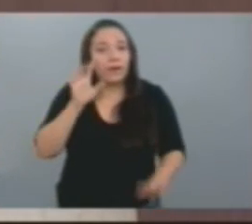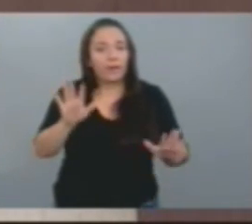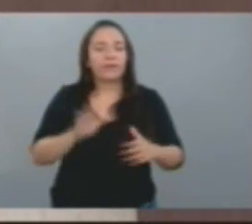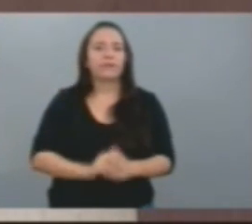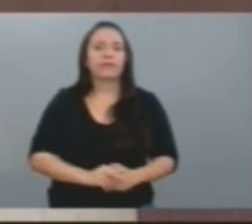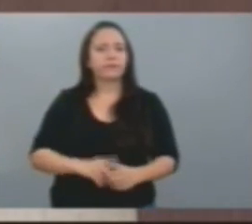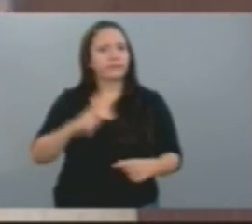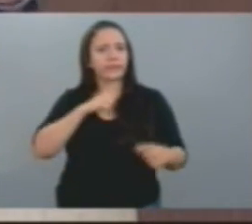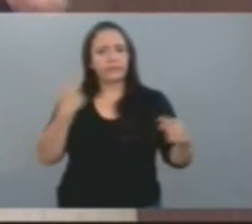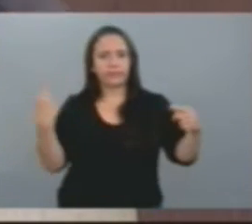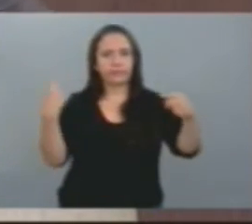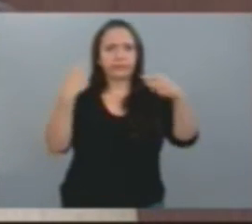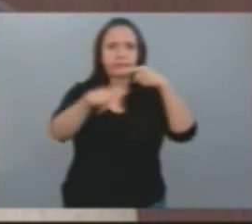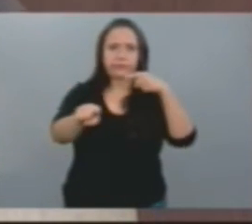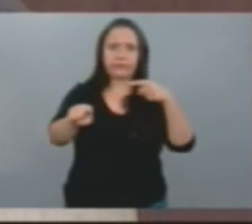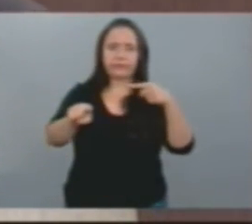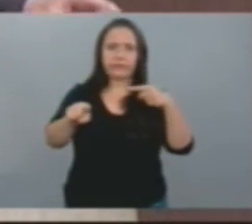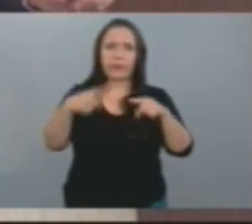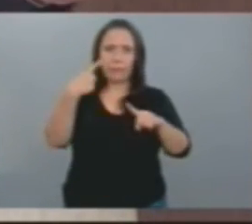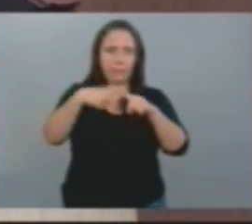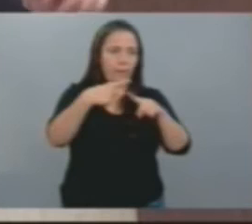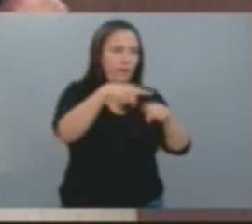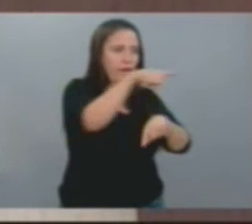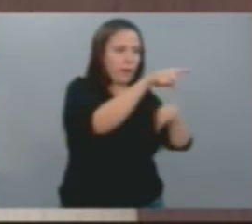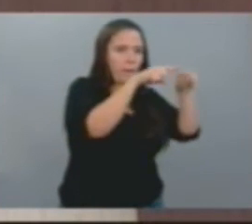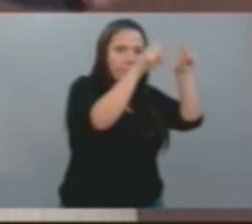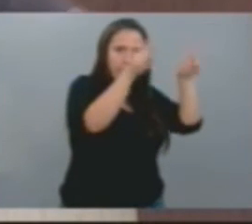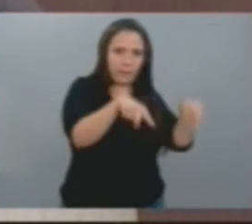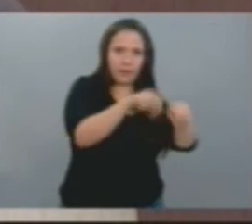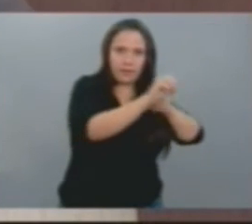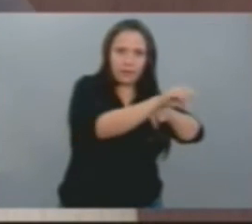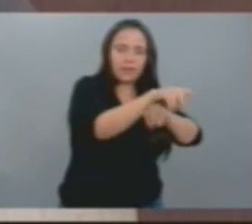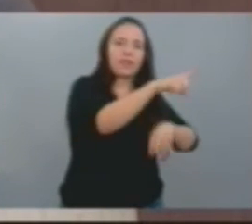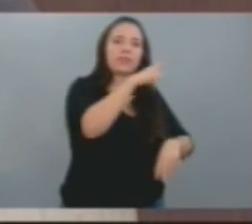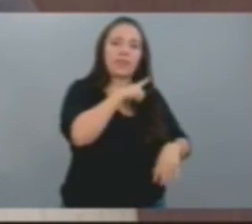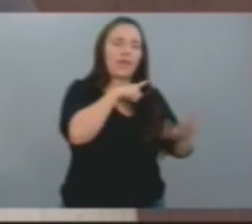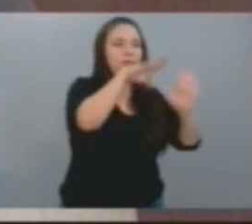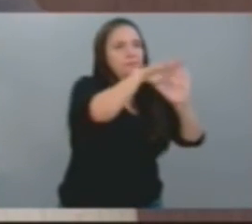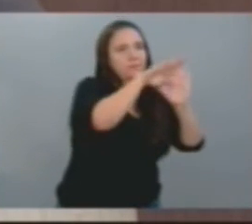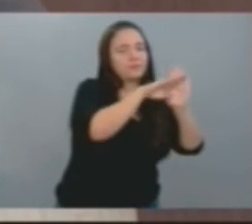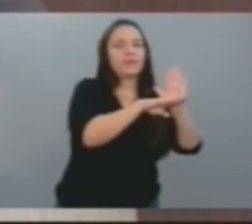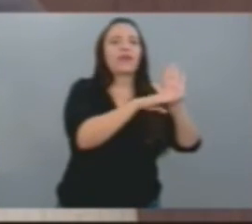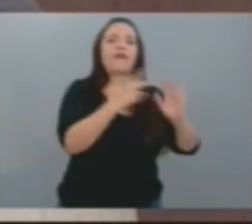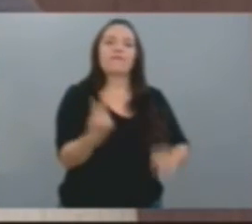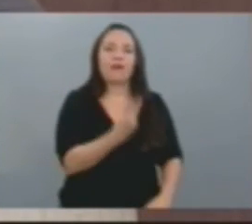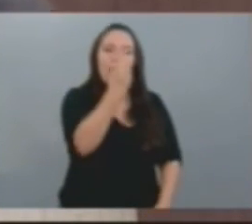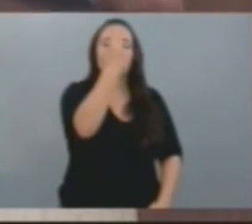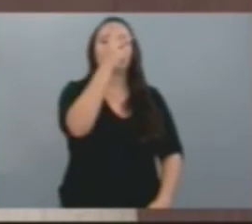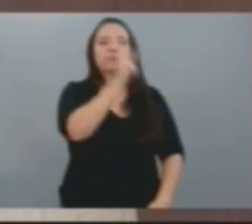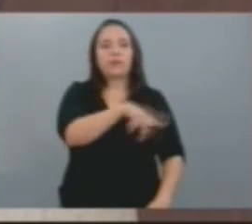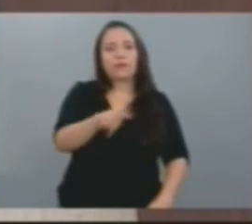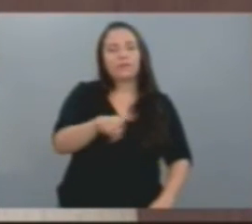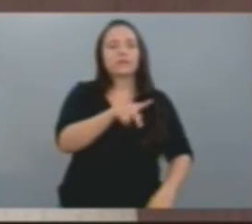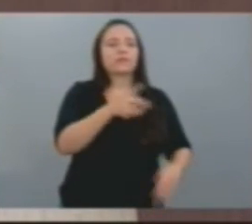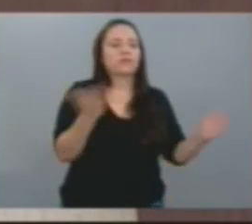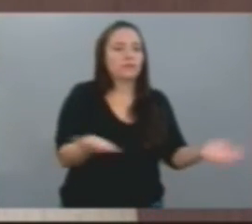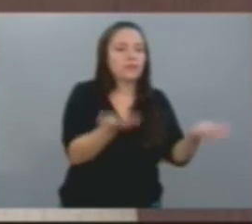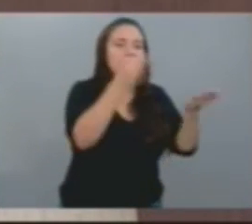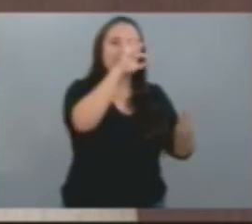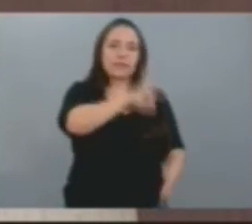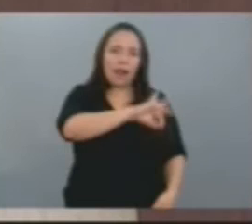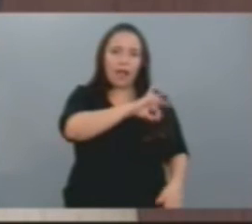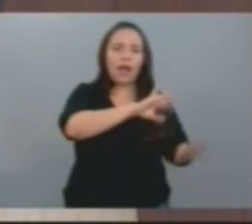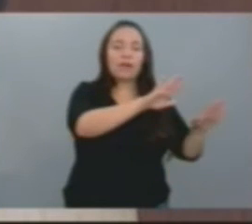uma contradição. Você coloca na meta do plano a valorização do rendimento e do professor, por um lado. Por